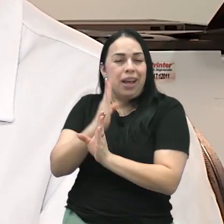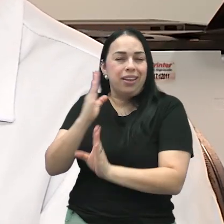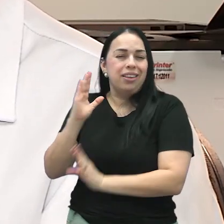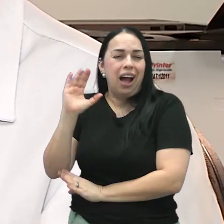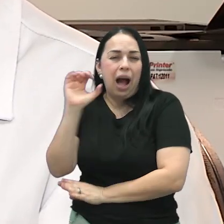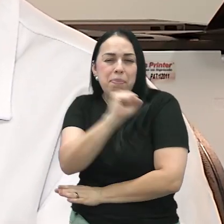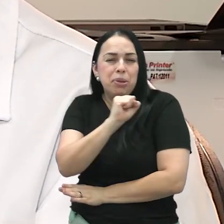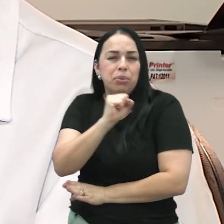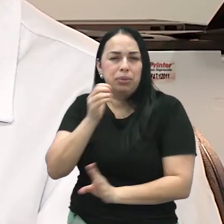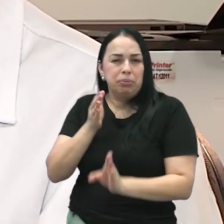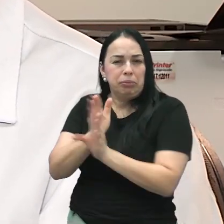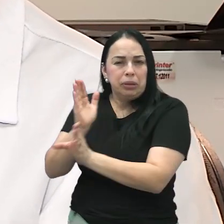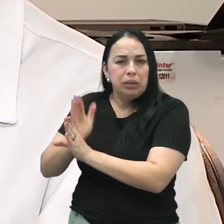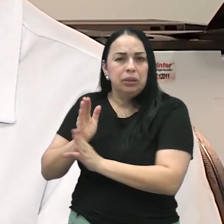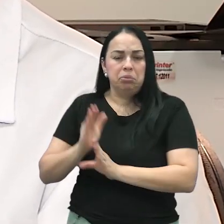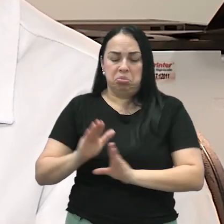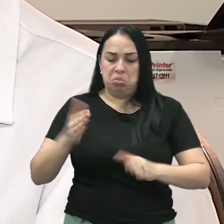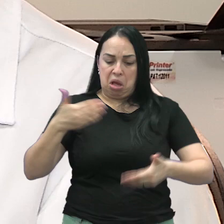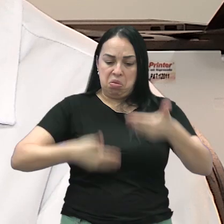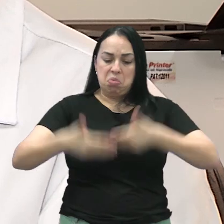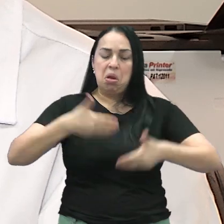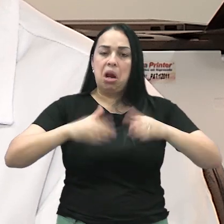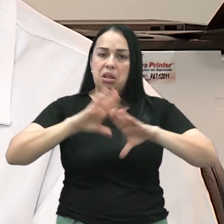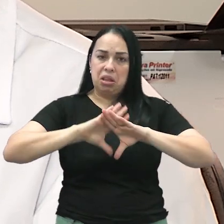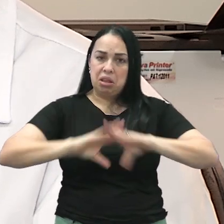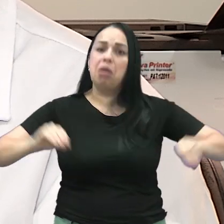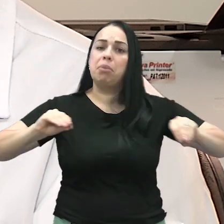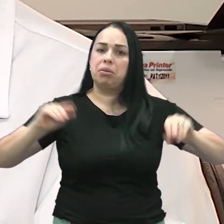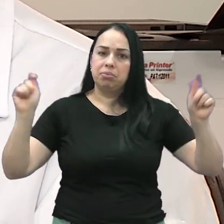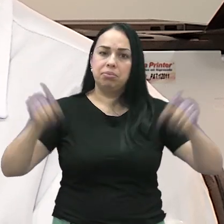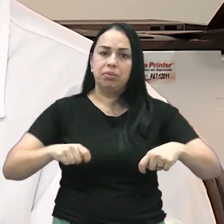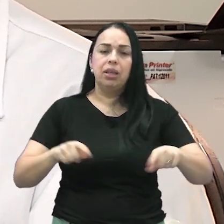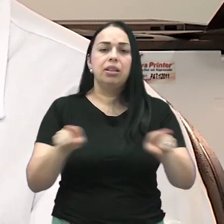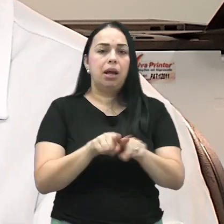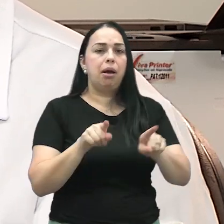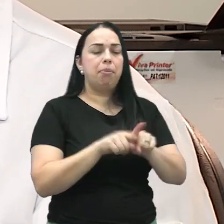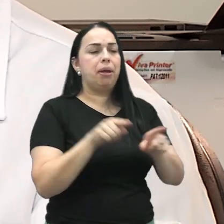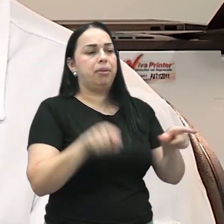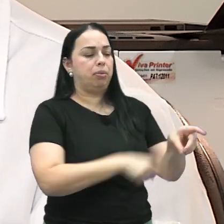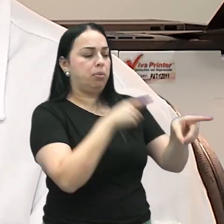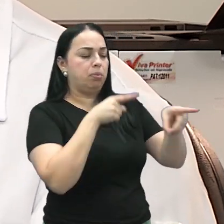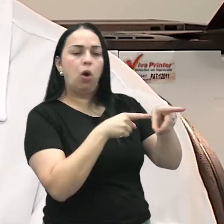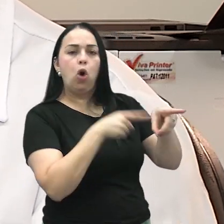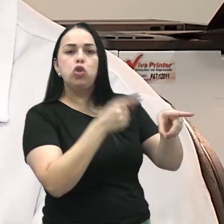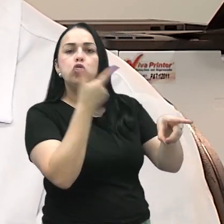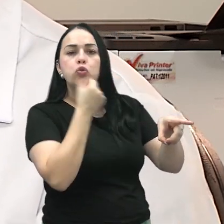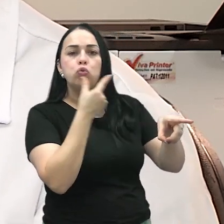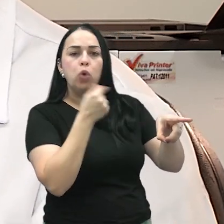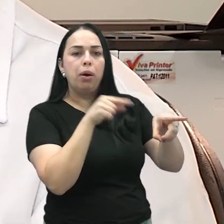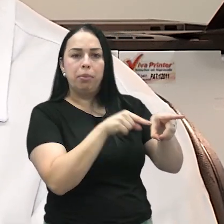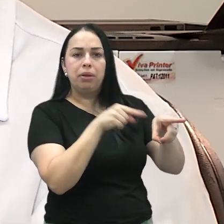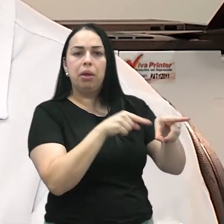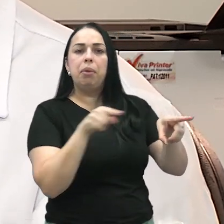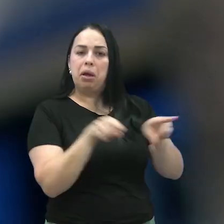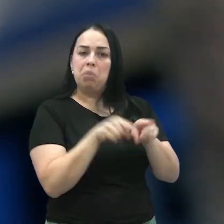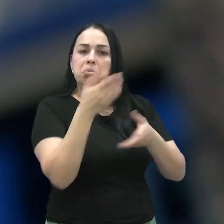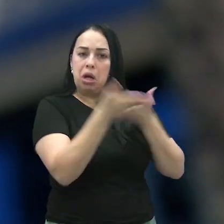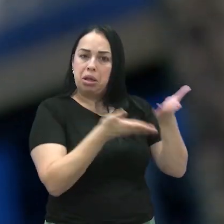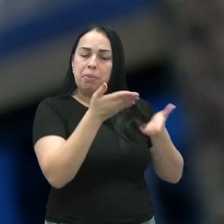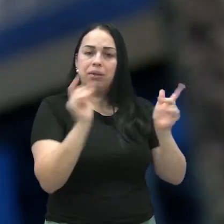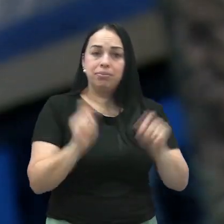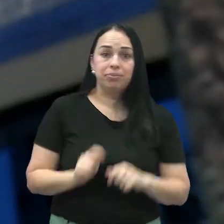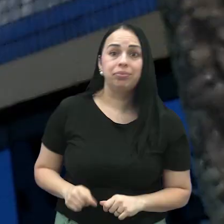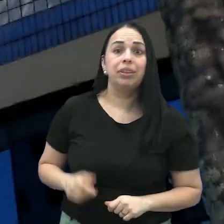consegue descobrir tumores em fases iniciais, onde você tem um resultado muito superior. Da mesma forma, o acompanhamento do câncer da próstata no homem,